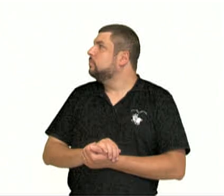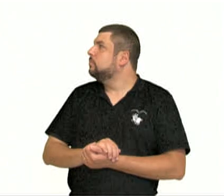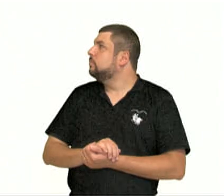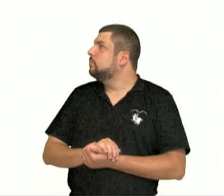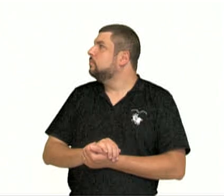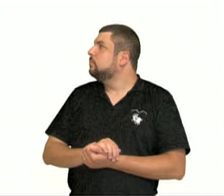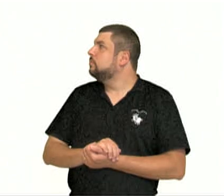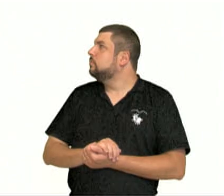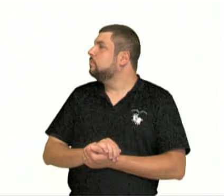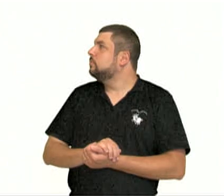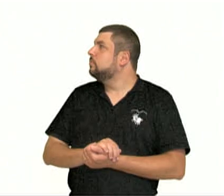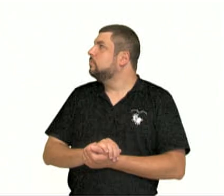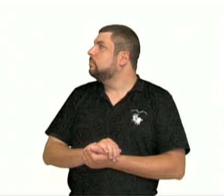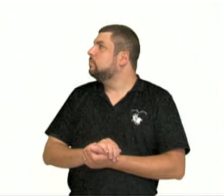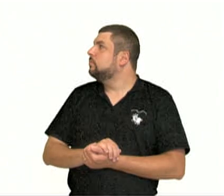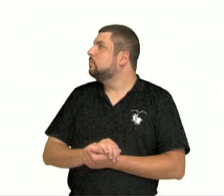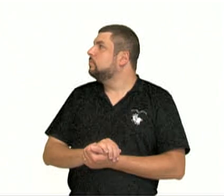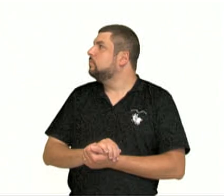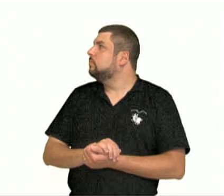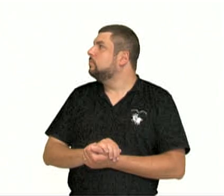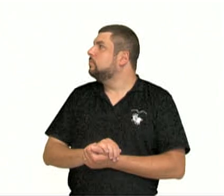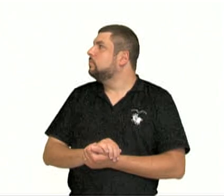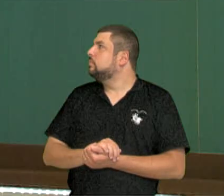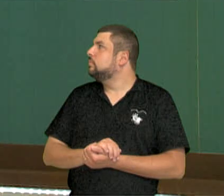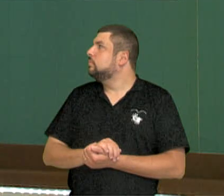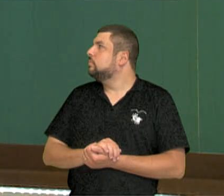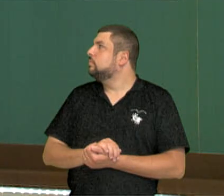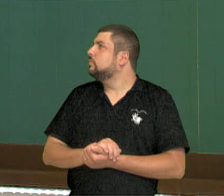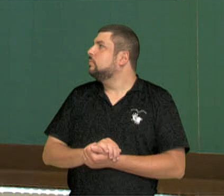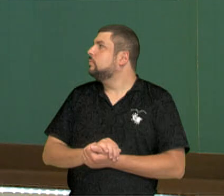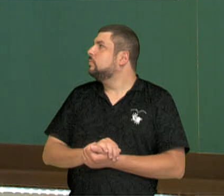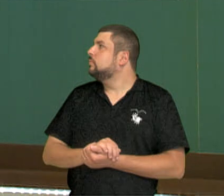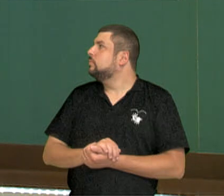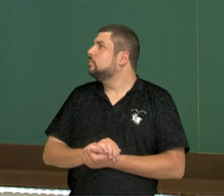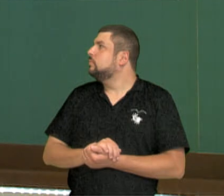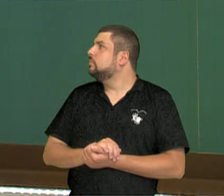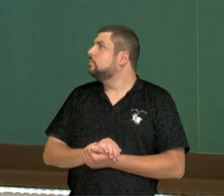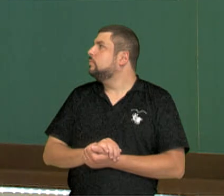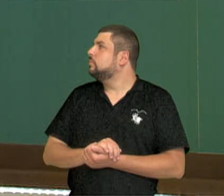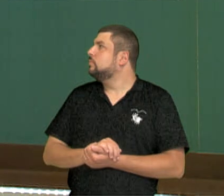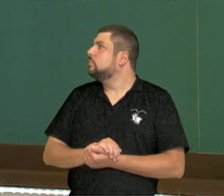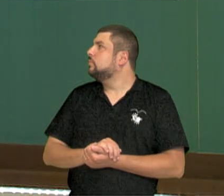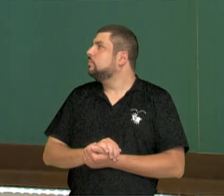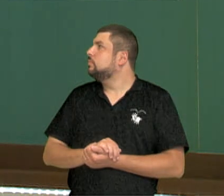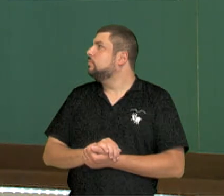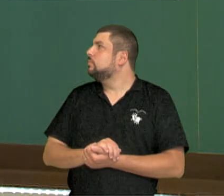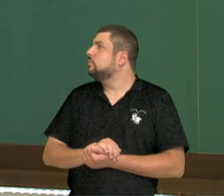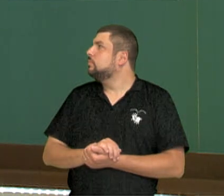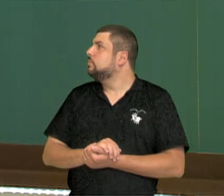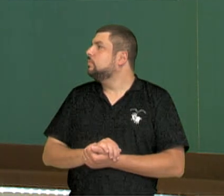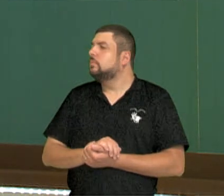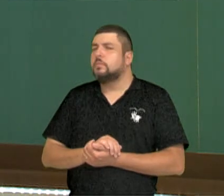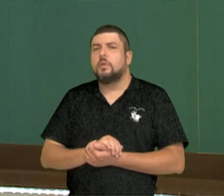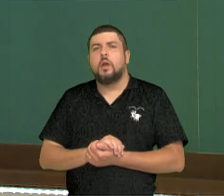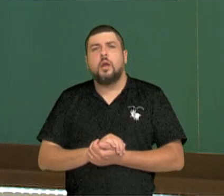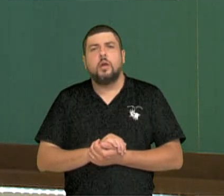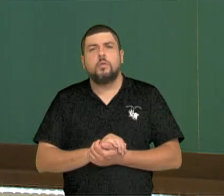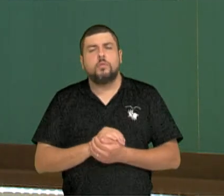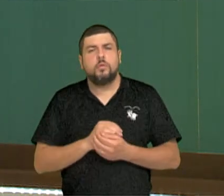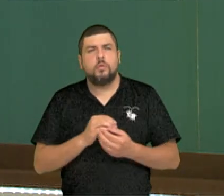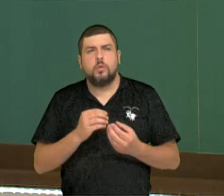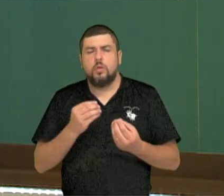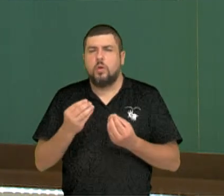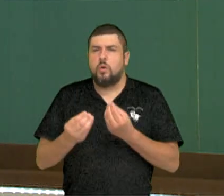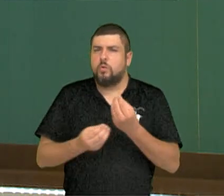tossas, no respires, conjugado aí com tu. Bien? Vamos ver aqui agora como é feita a